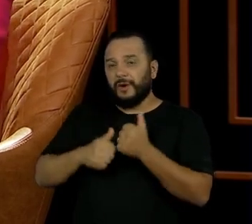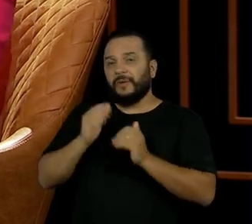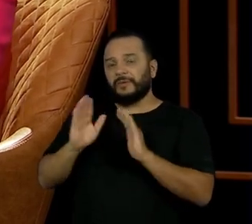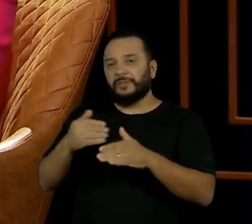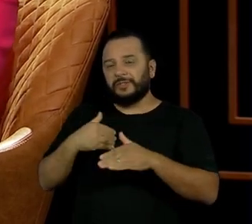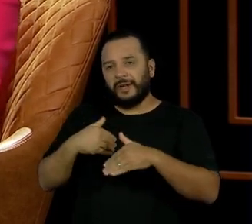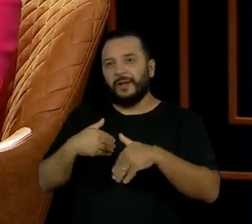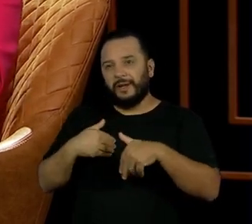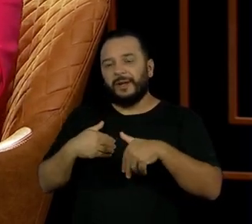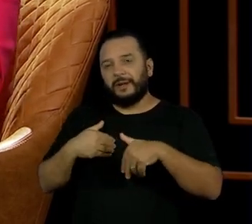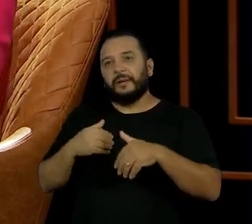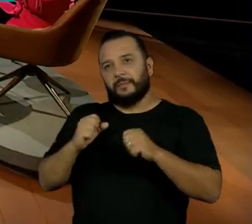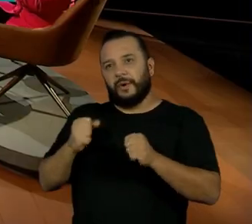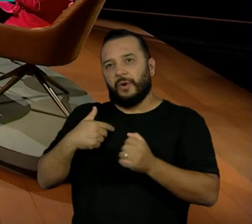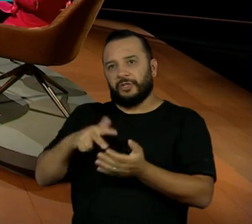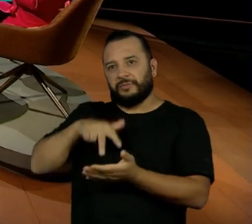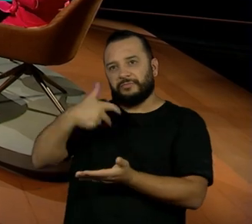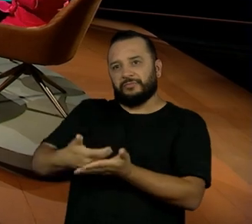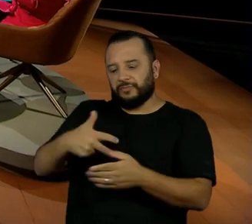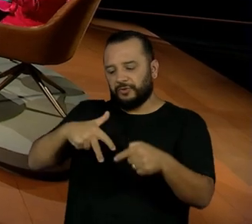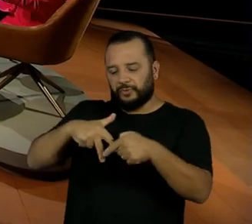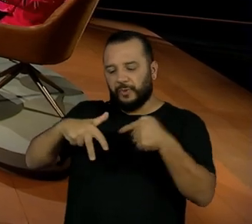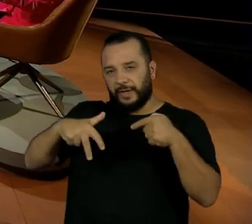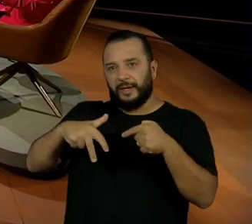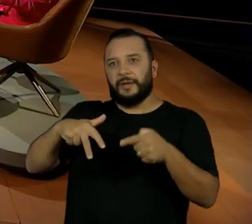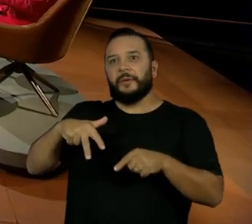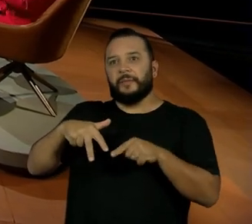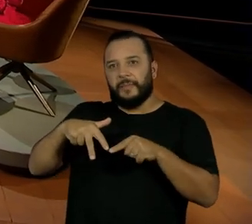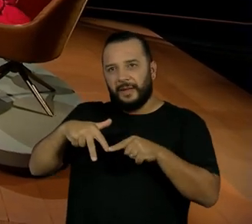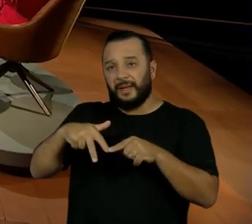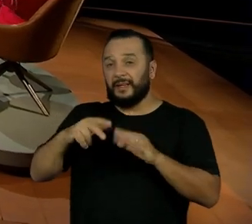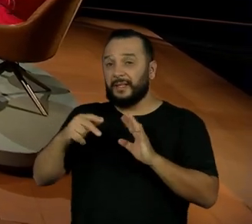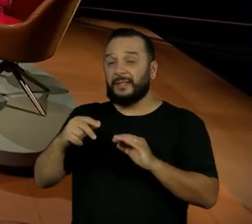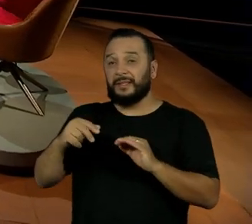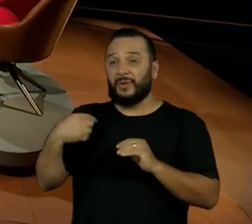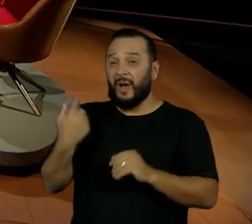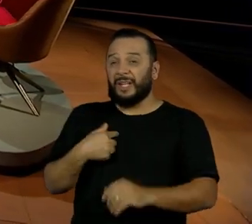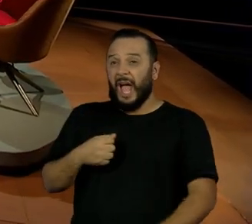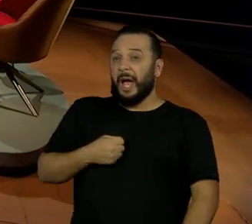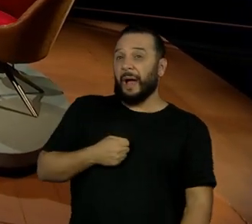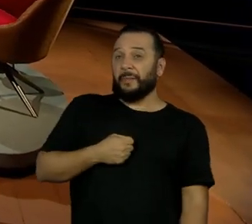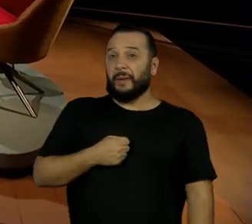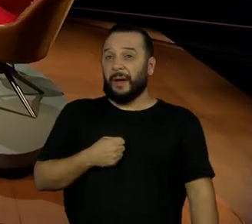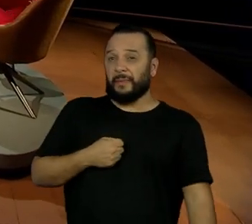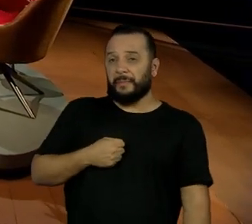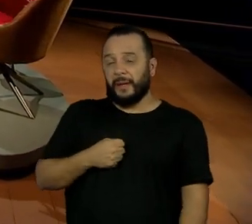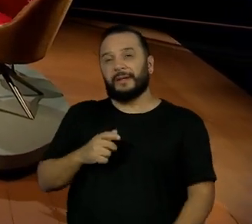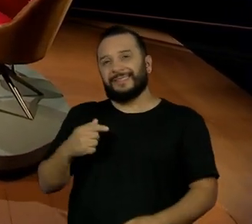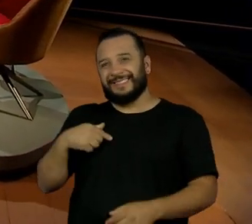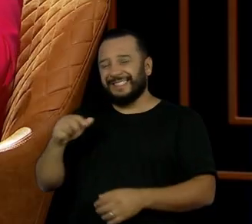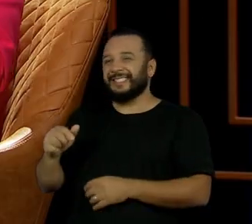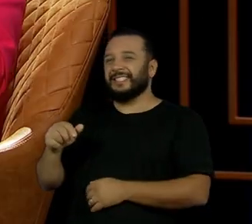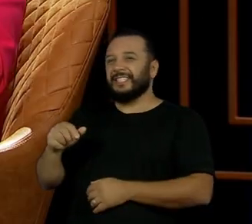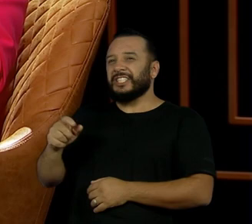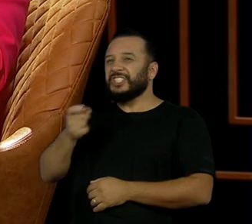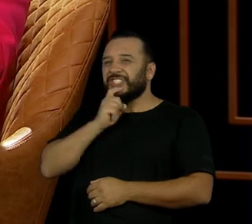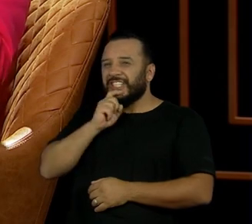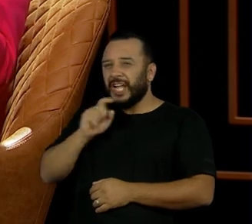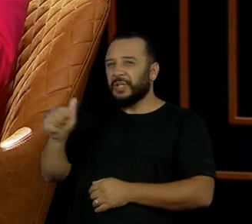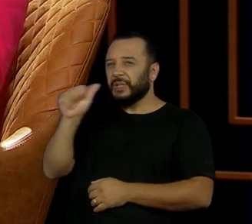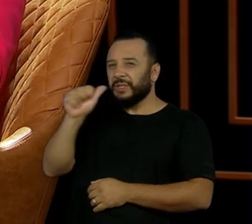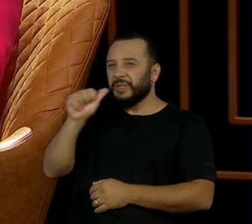não ficar garganta então eu sei que essas coisas fazem diferença para mim muito gelado sorvete água gelada suco gelado enfim